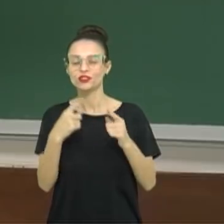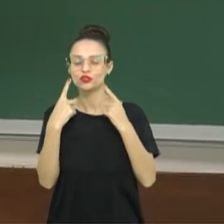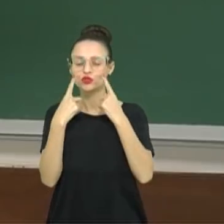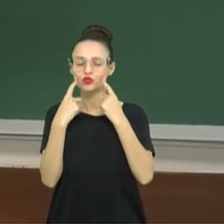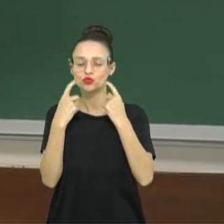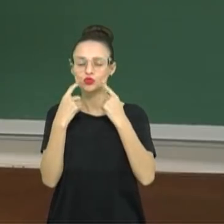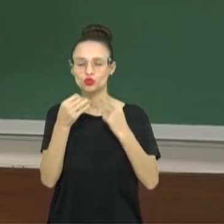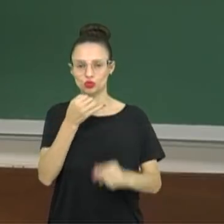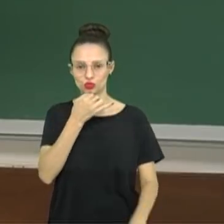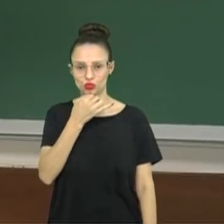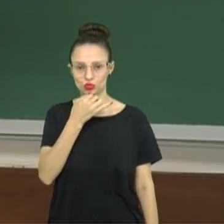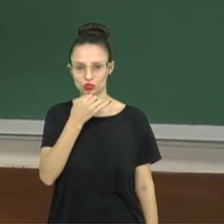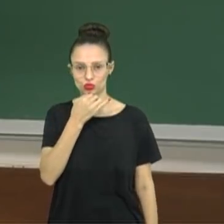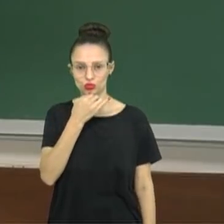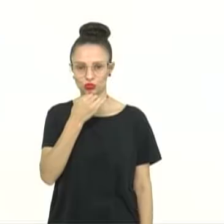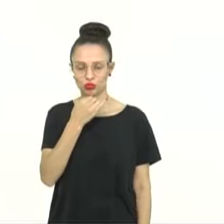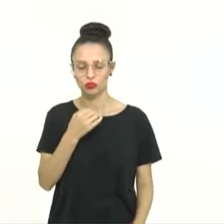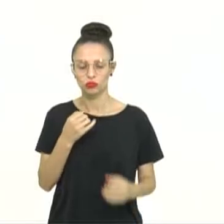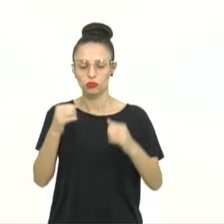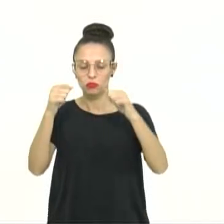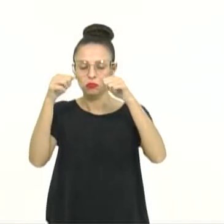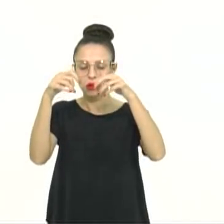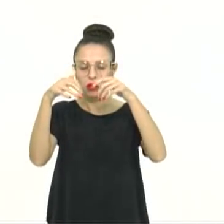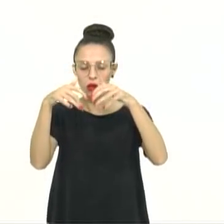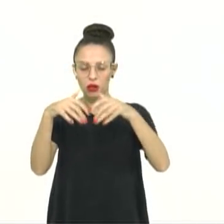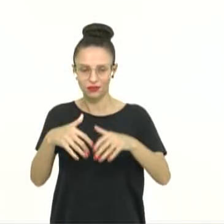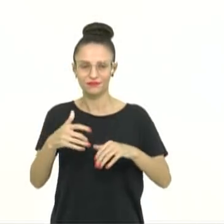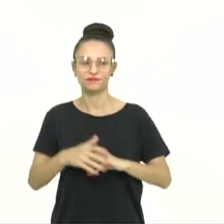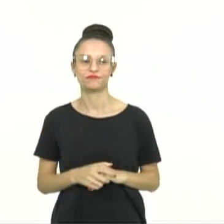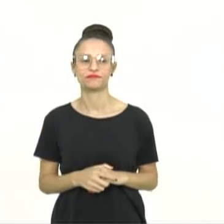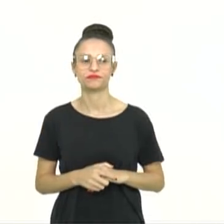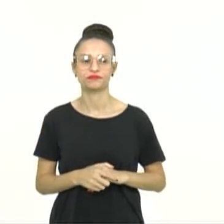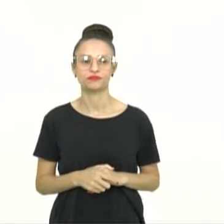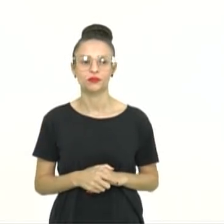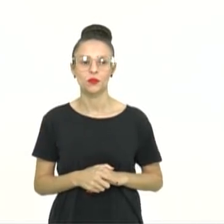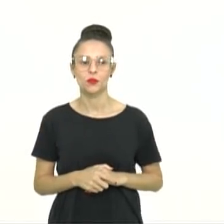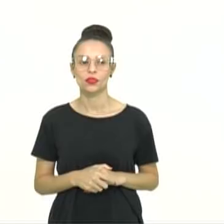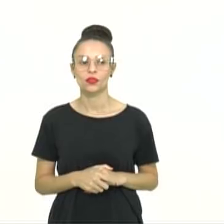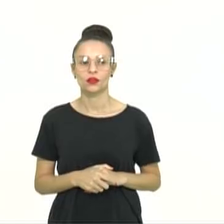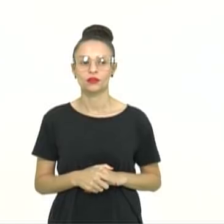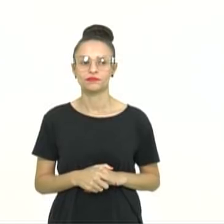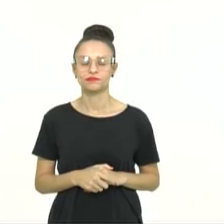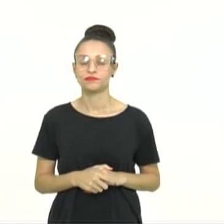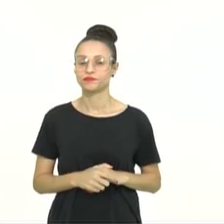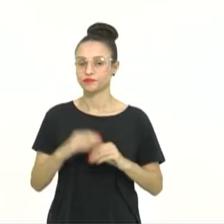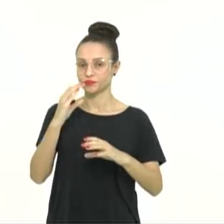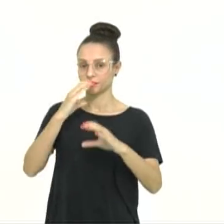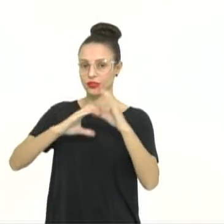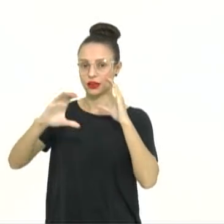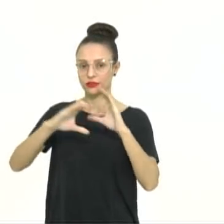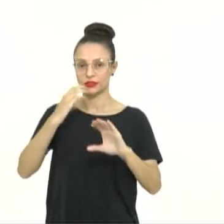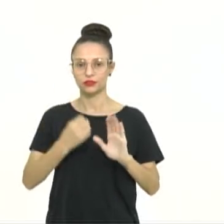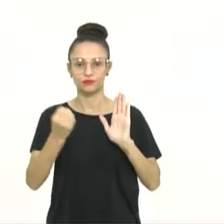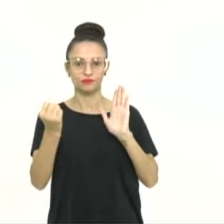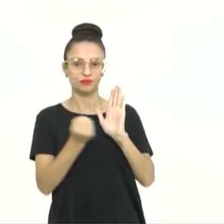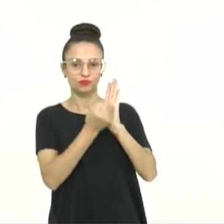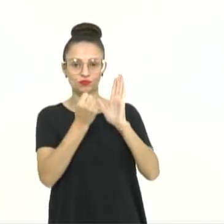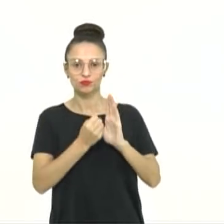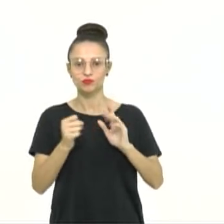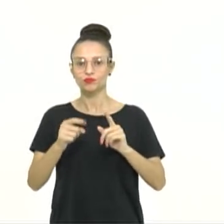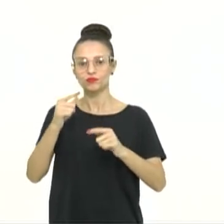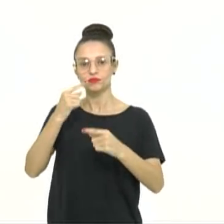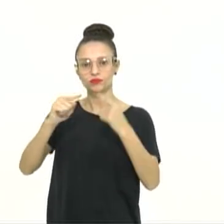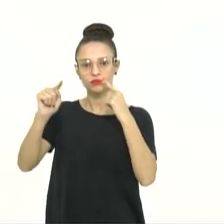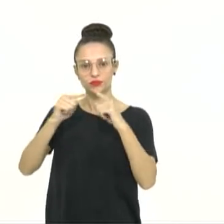choroso, triste, que está aqui se desmanchando em lágrimas, né? O personagem está cantando, colocamos dentro do balãozinho as